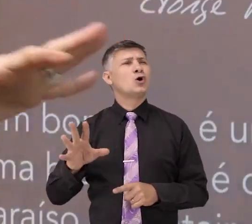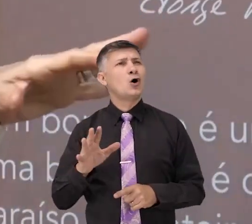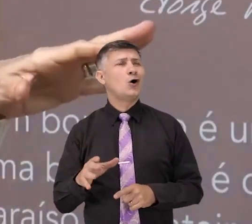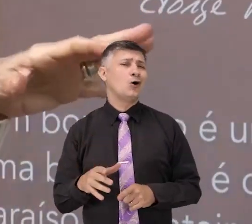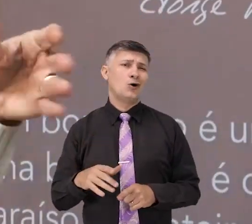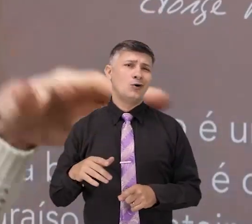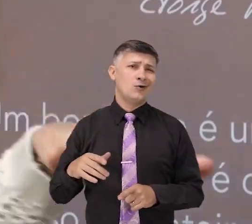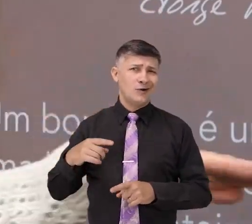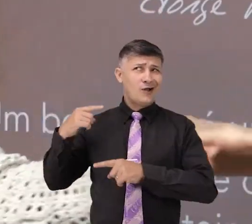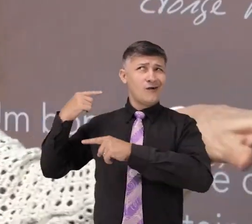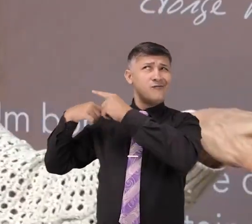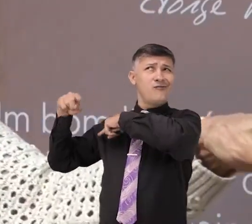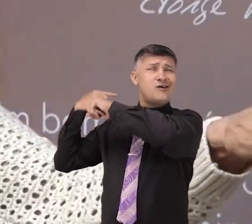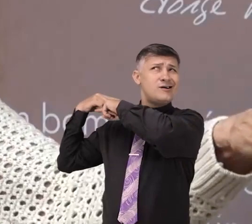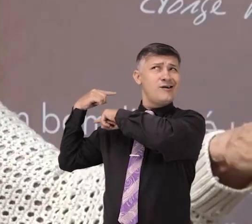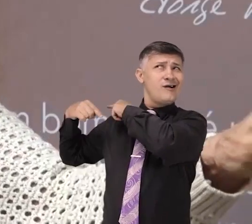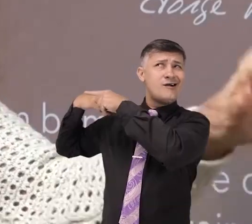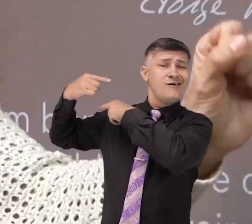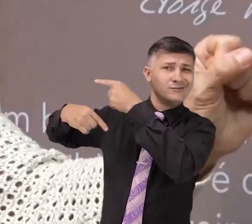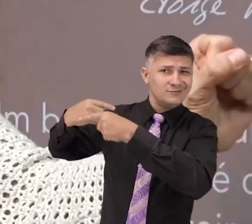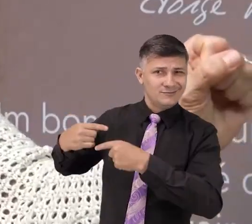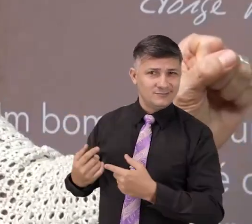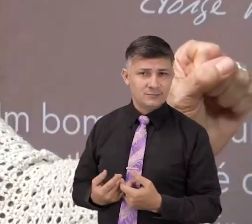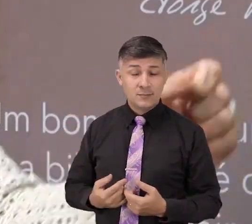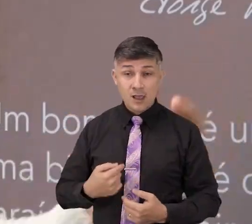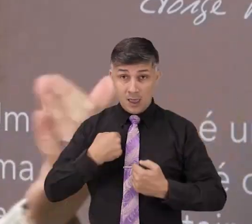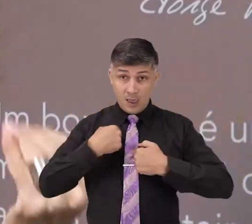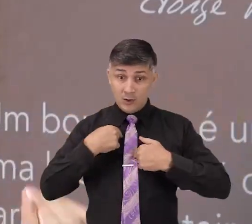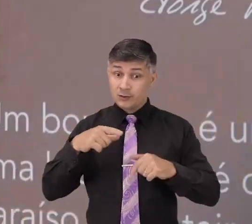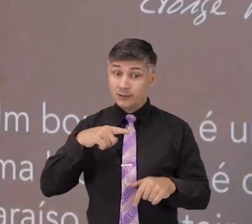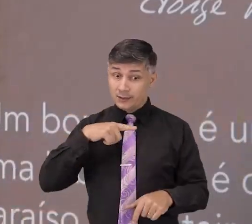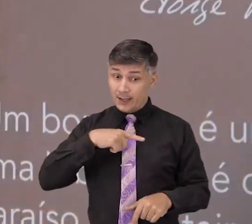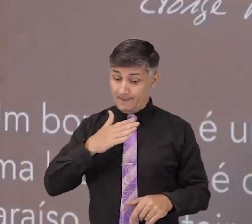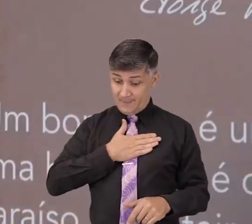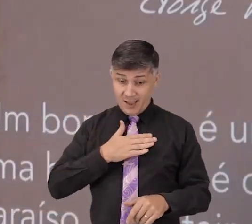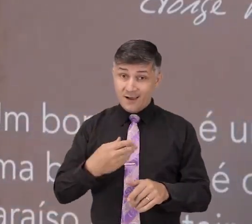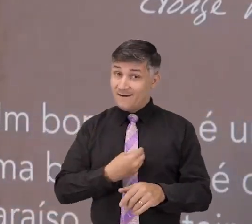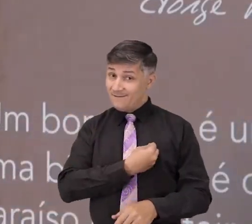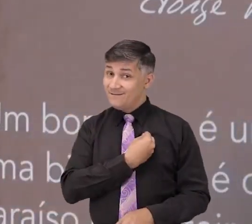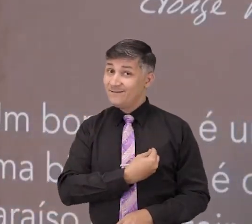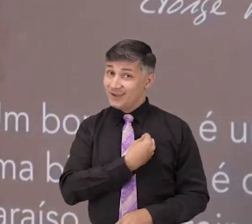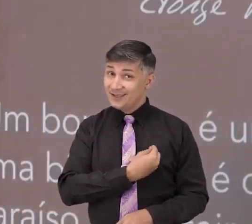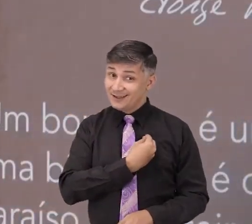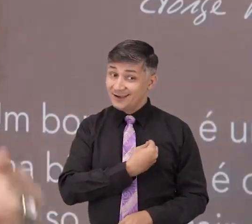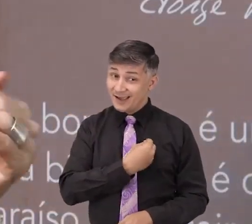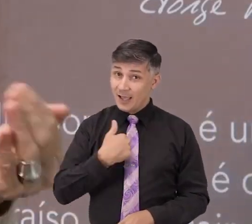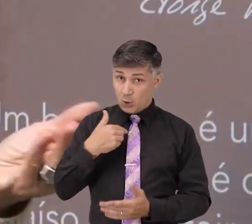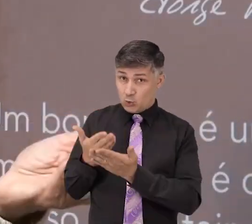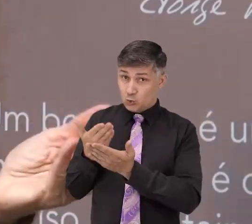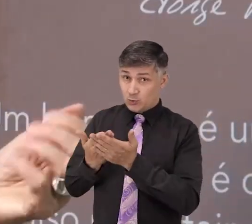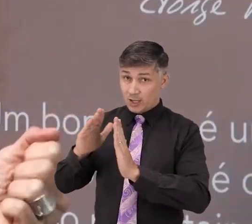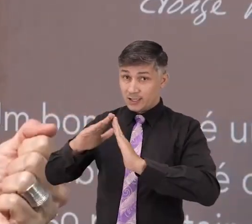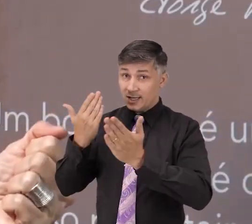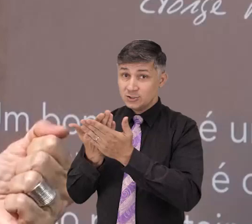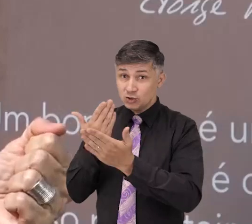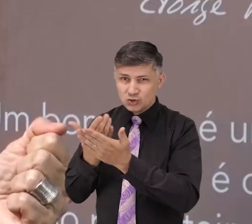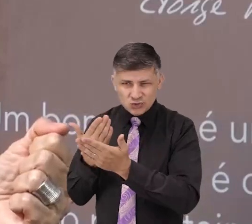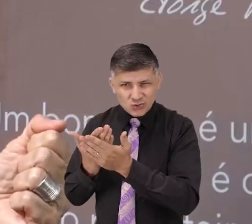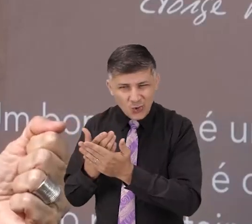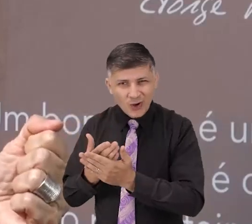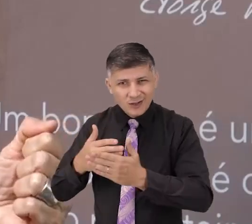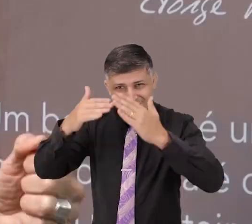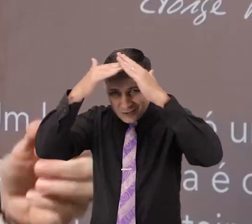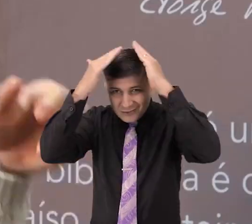gente só opta profissionalmente, mais velho, coisa nenhuma. Eu tenho um episódio da minha vida em que eu estudava numa escola